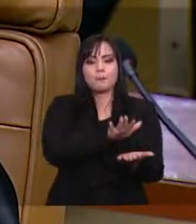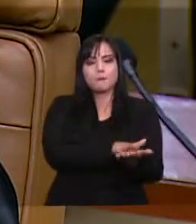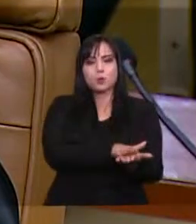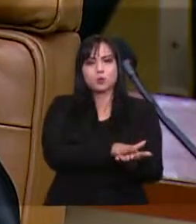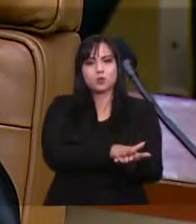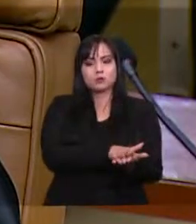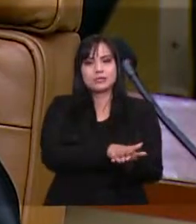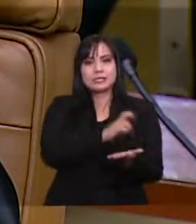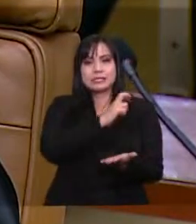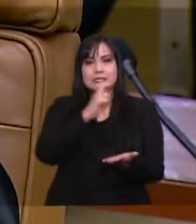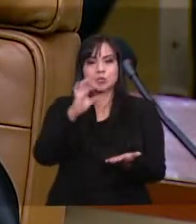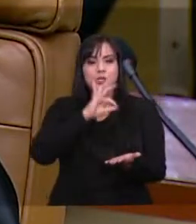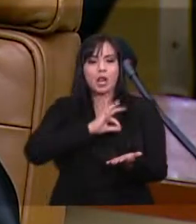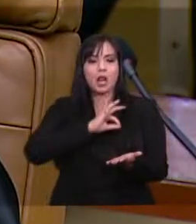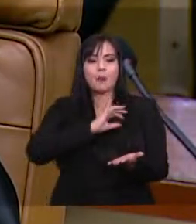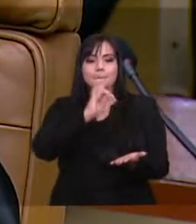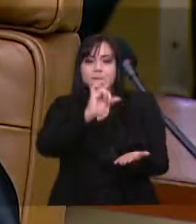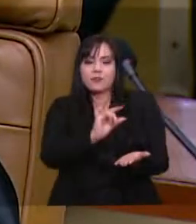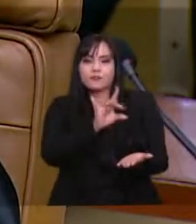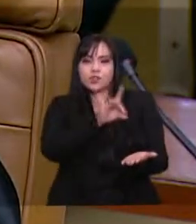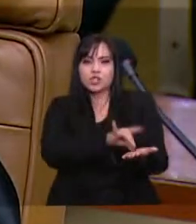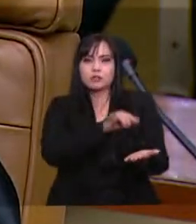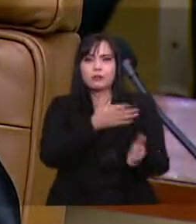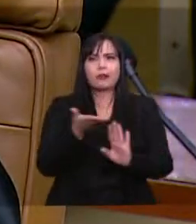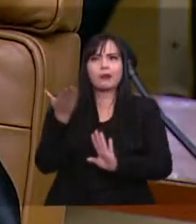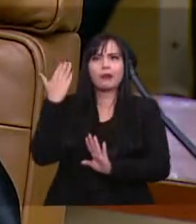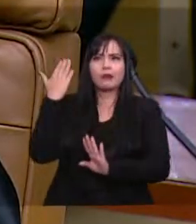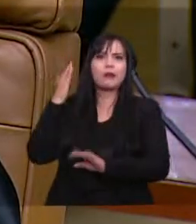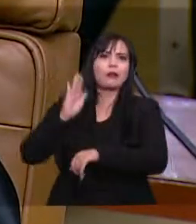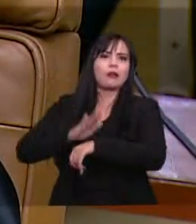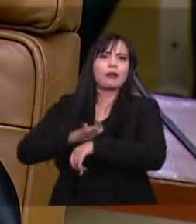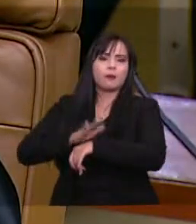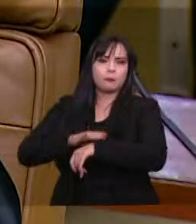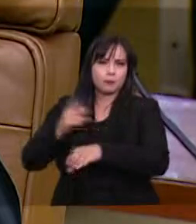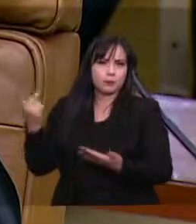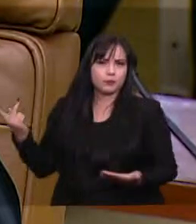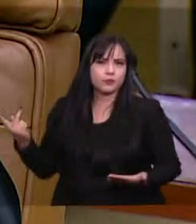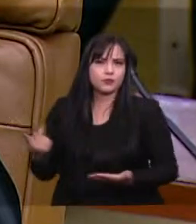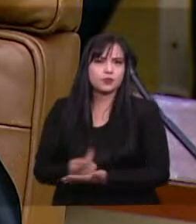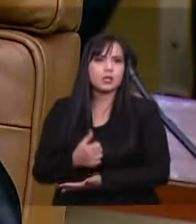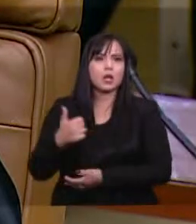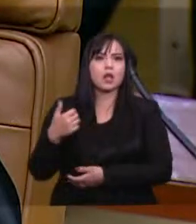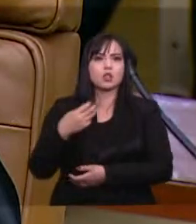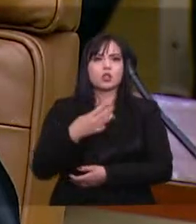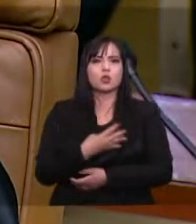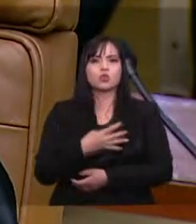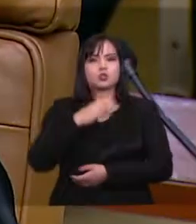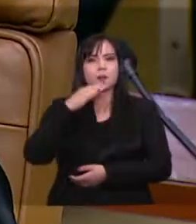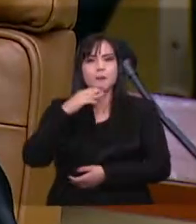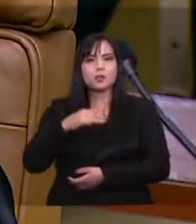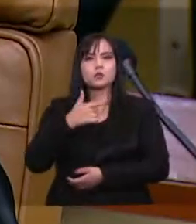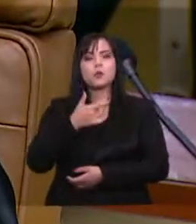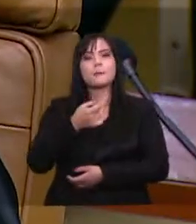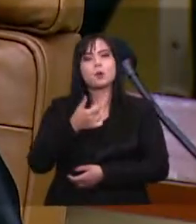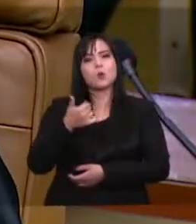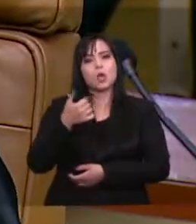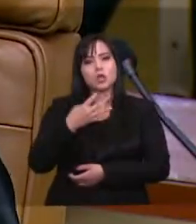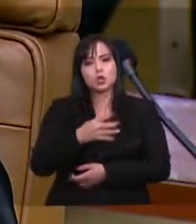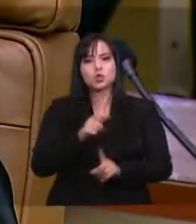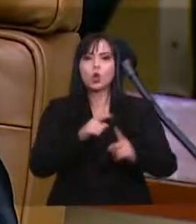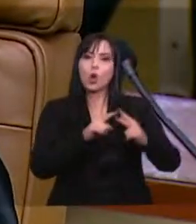multa em cinco salários mínimos vigentes a época do último do fato 14 de Março de 2014